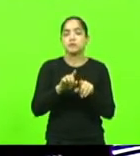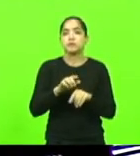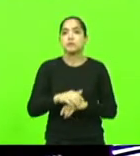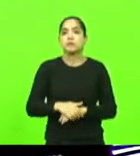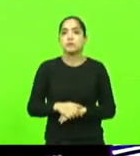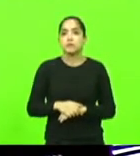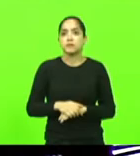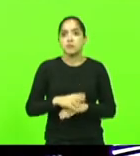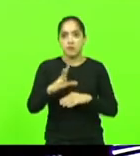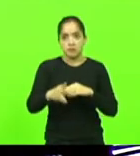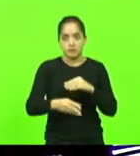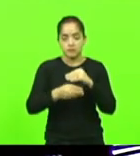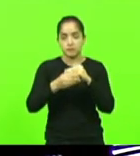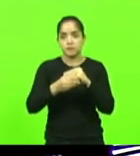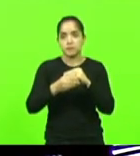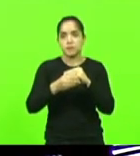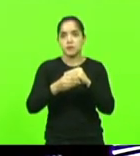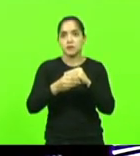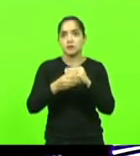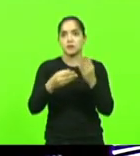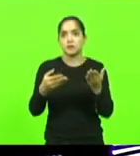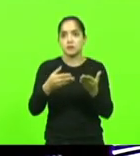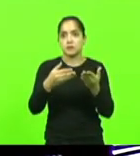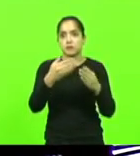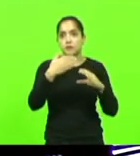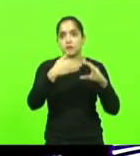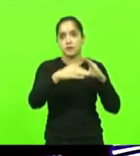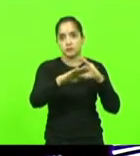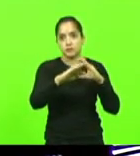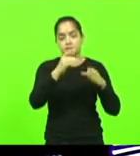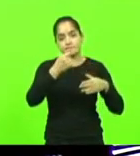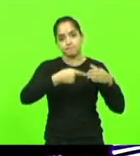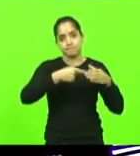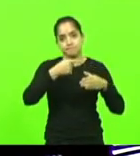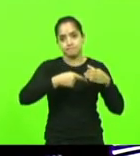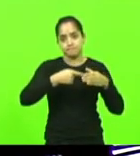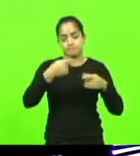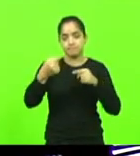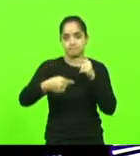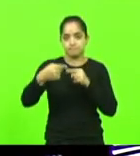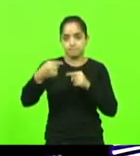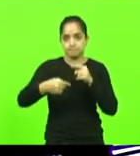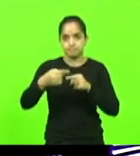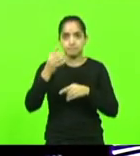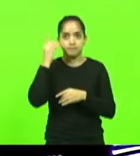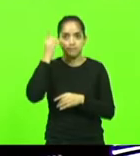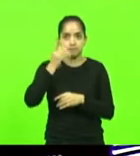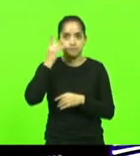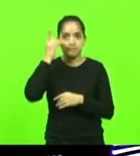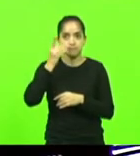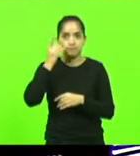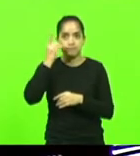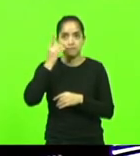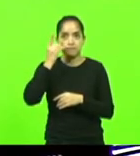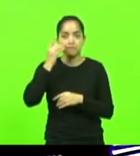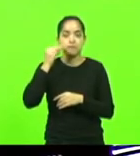Recebeu emenda em plenário e foi encaminhado à comissão. Após ser discutido pelos senhores deputados Márcio